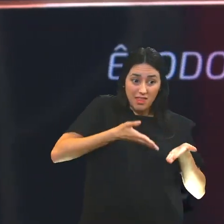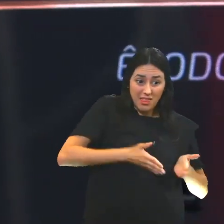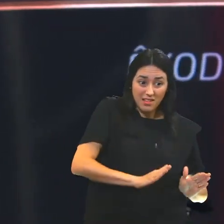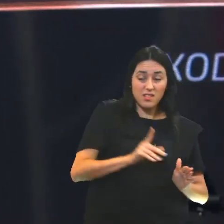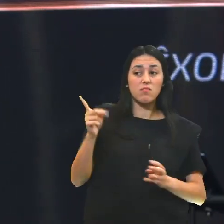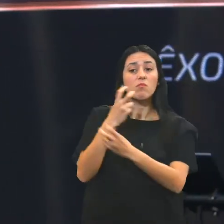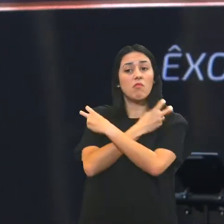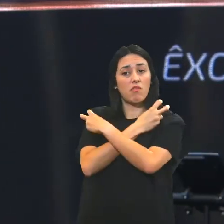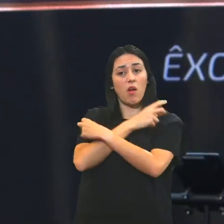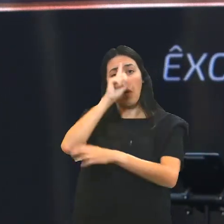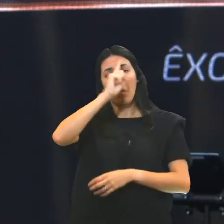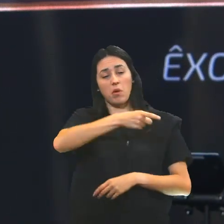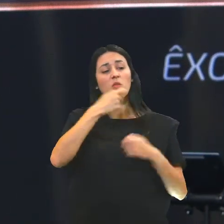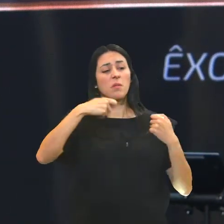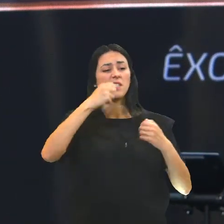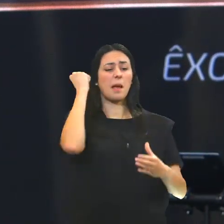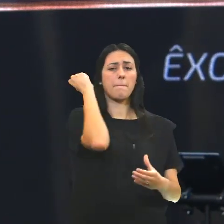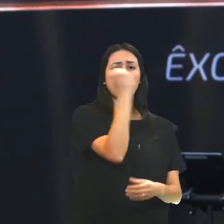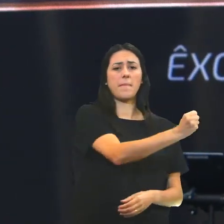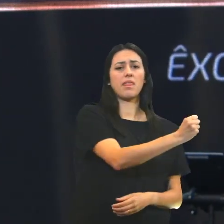ser mortos, sacrificados.